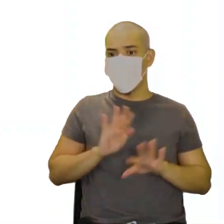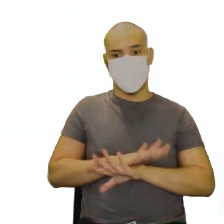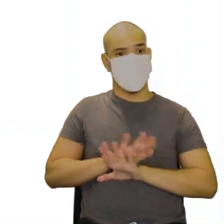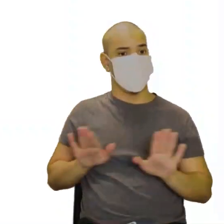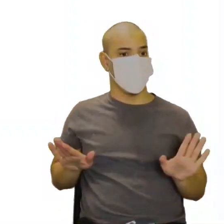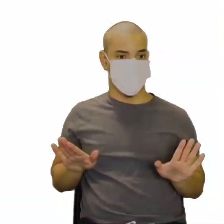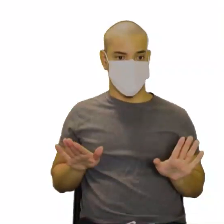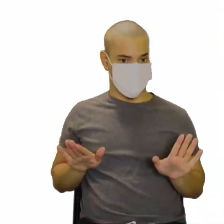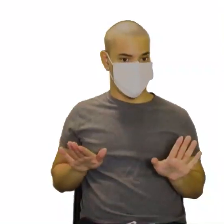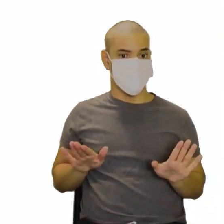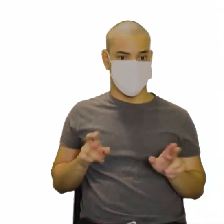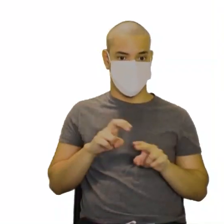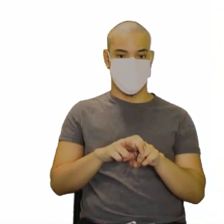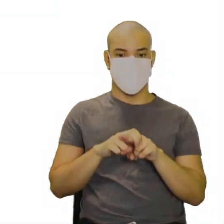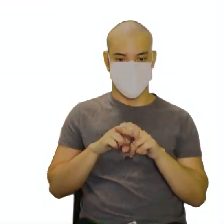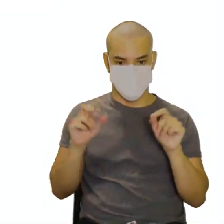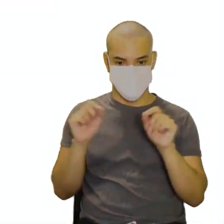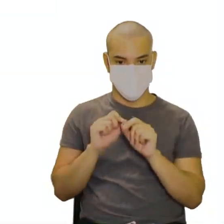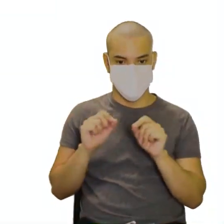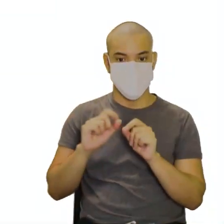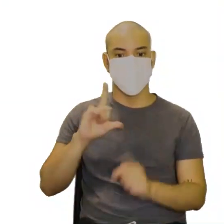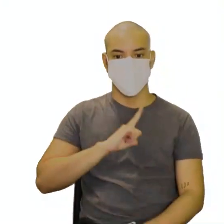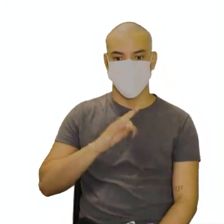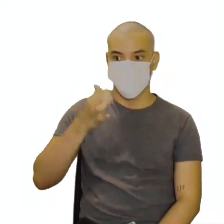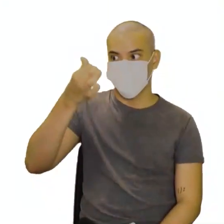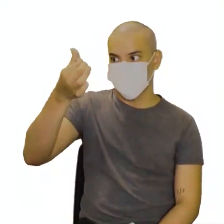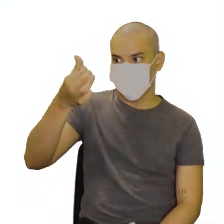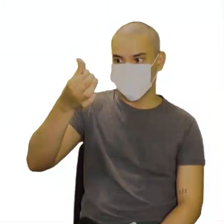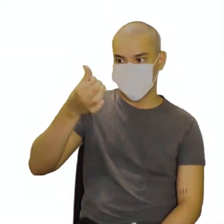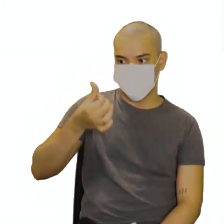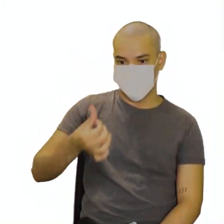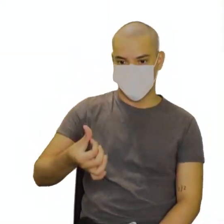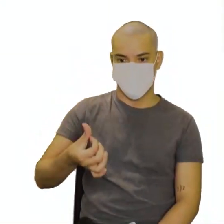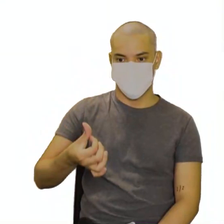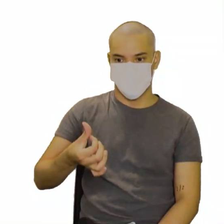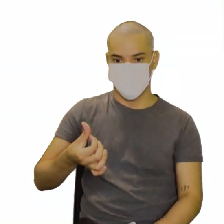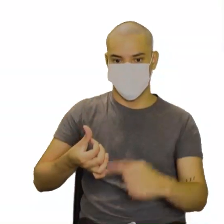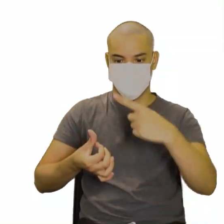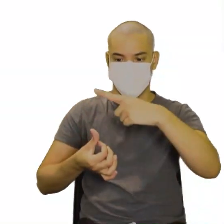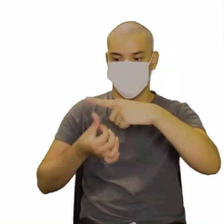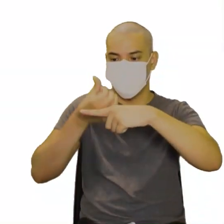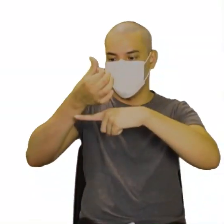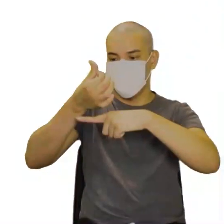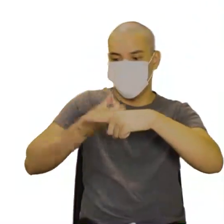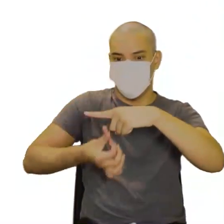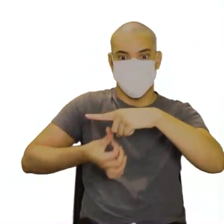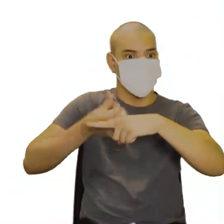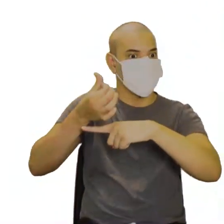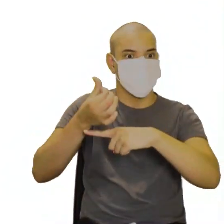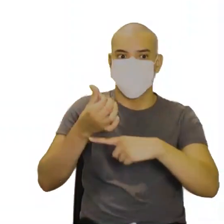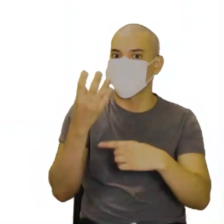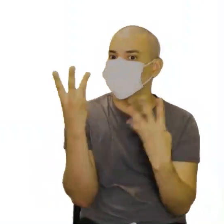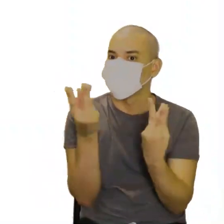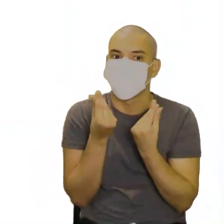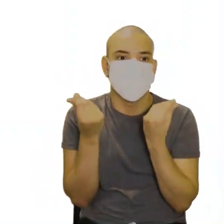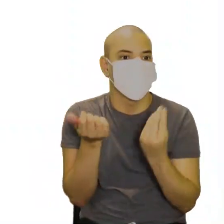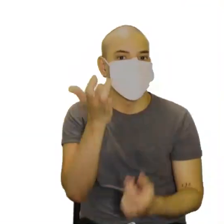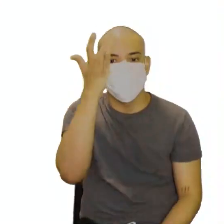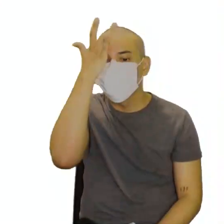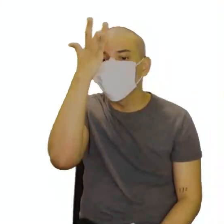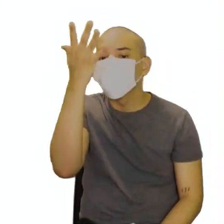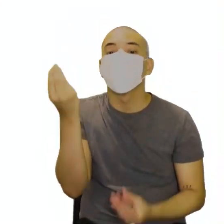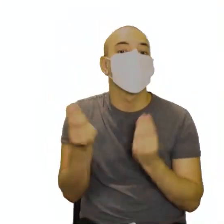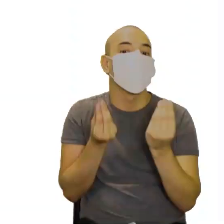isso, pessoal. Então, em cima ali, ó, eu tenho 6 e embaixo eu também tenho 6. Mamão no açúcar, quanto é que vale essa